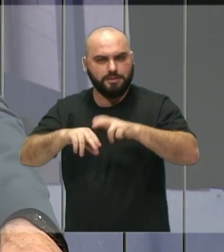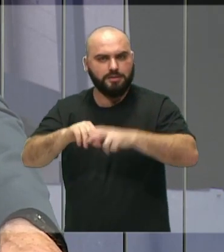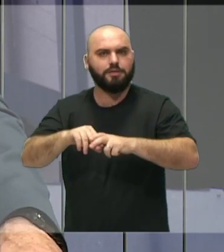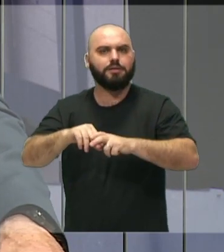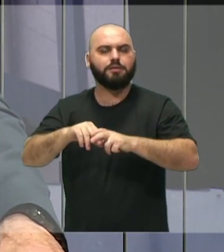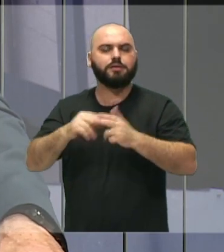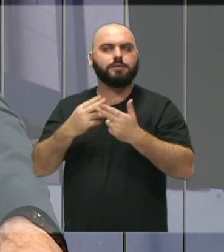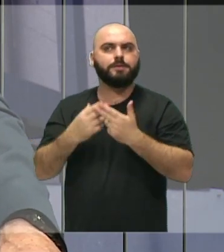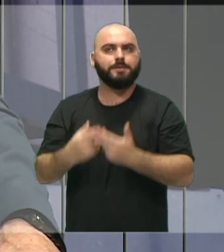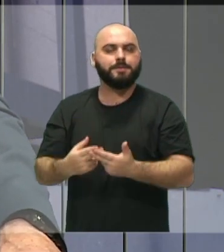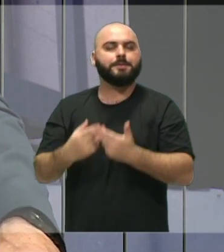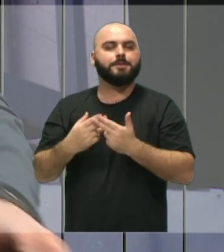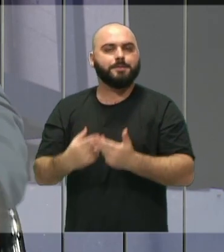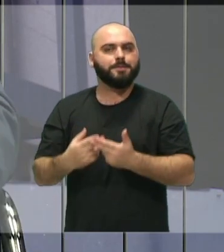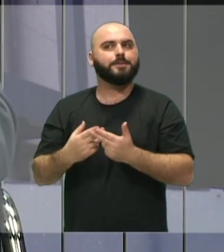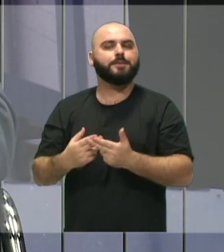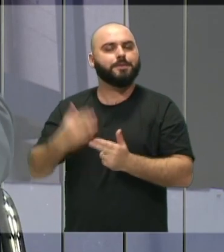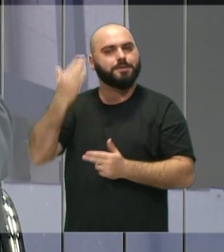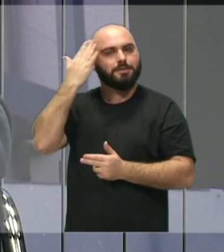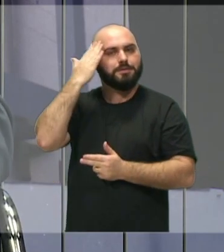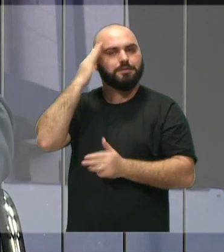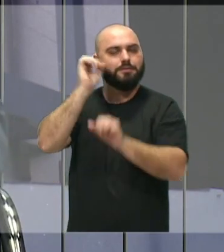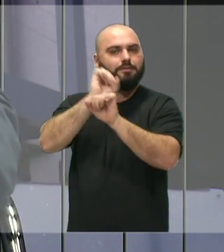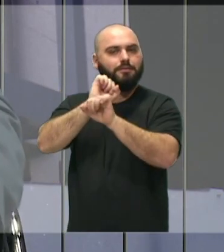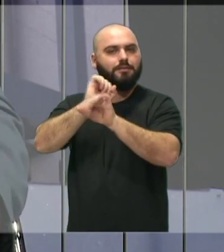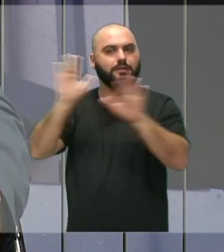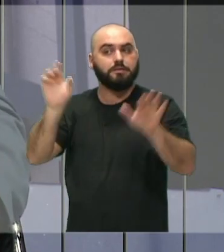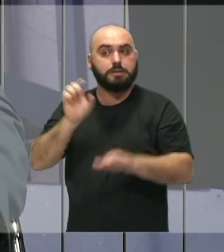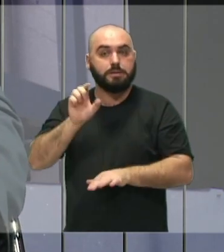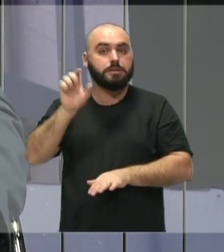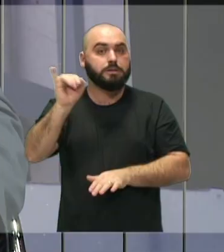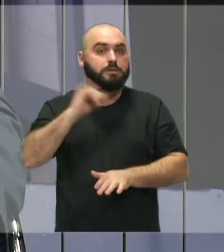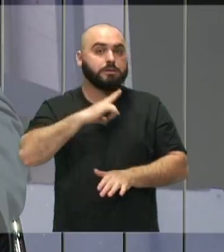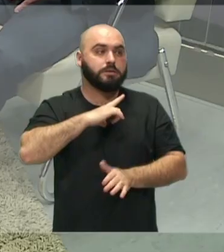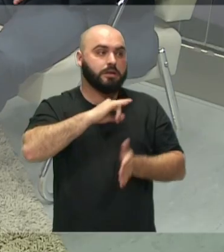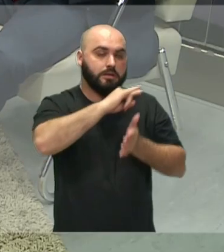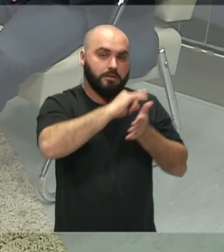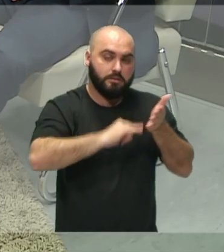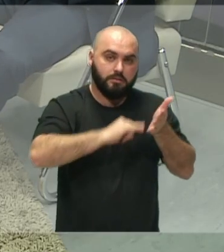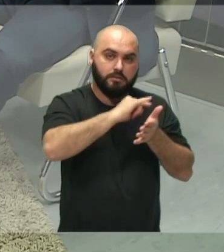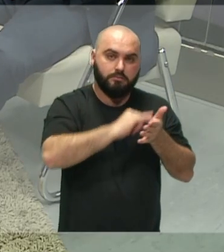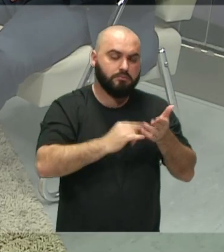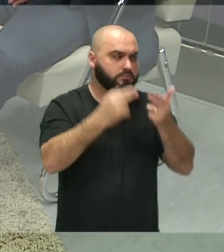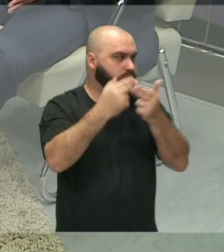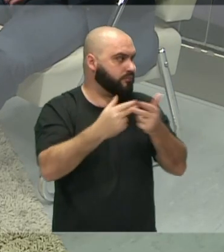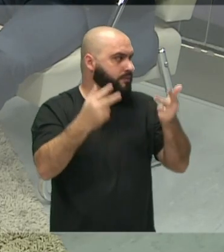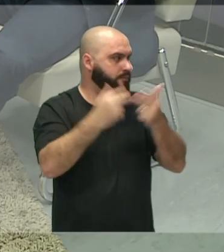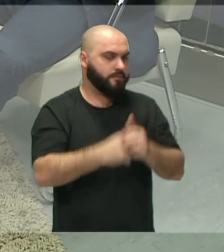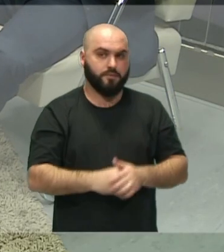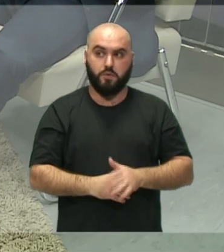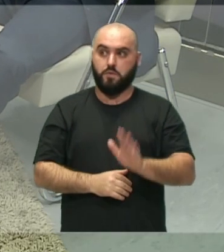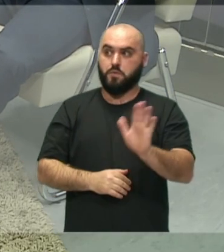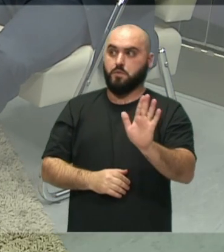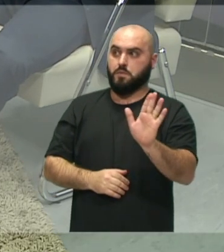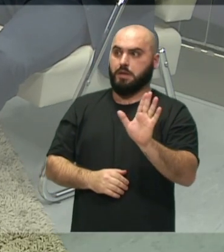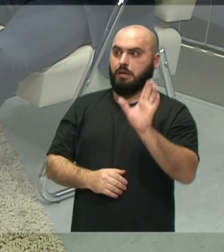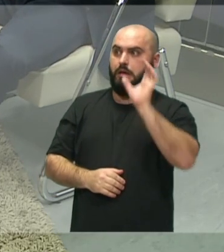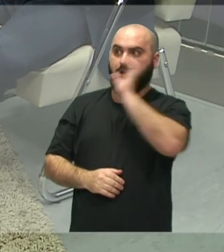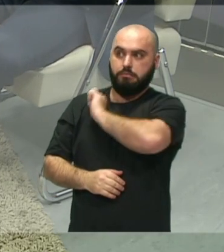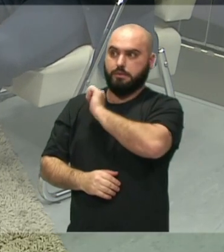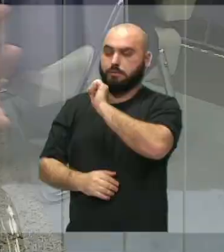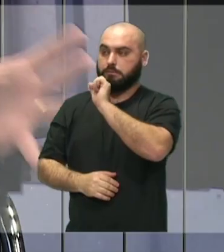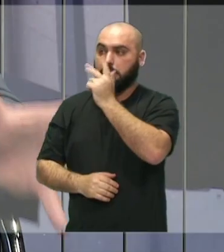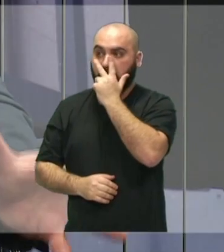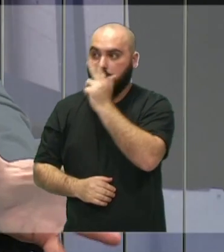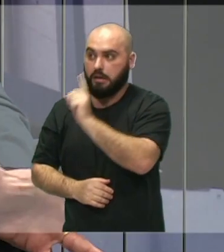de paciência quando vem algum requerimento, alguma situação ali para deliberar. Opa, não vai ser naquela velocidade que eu acho que